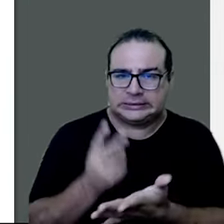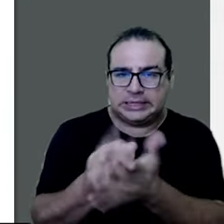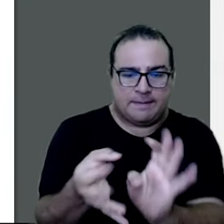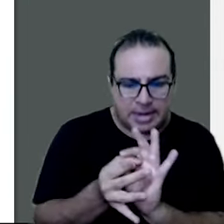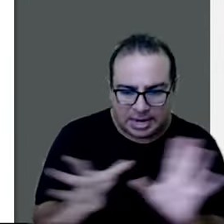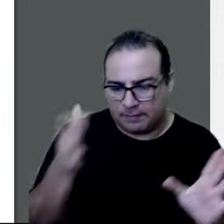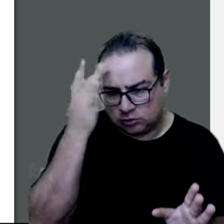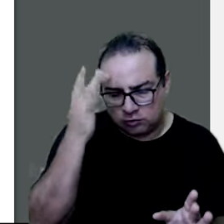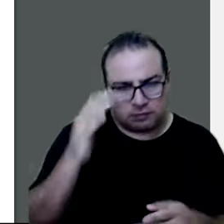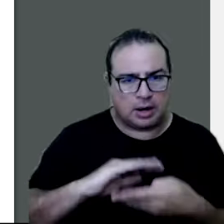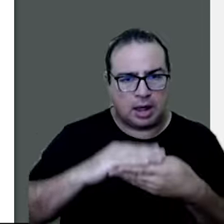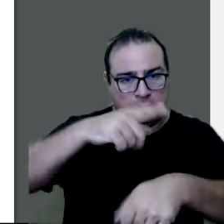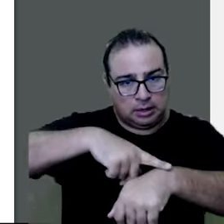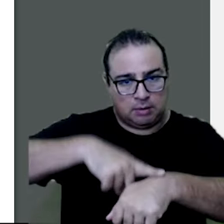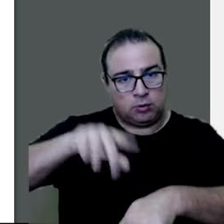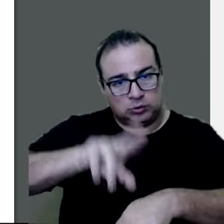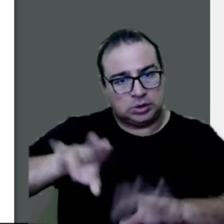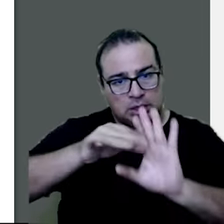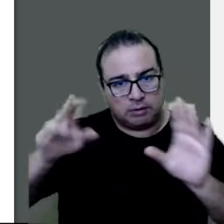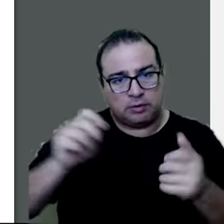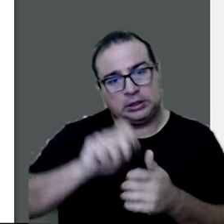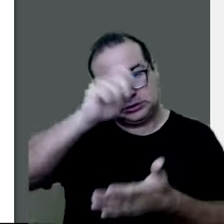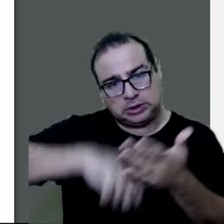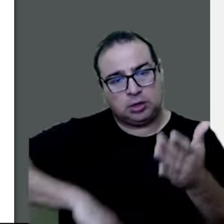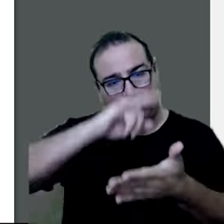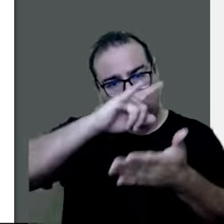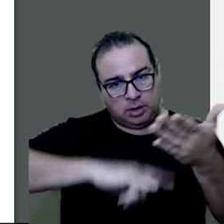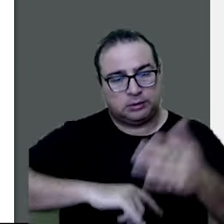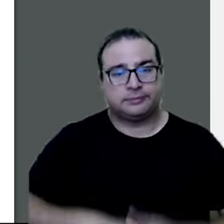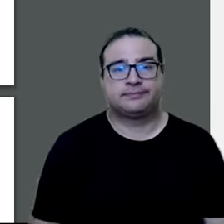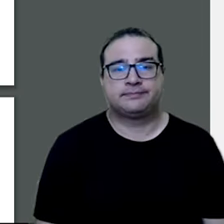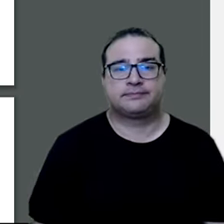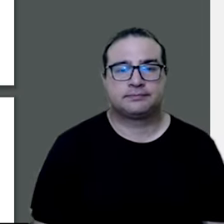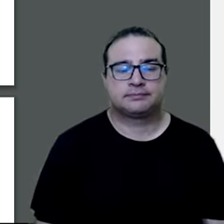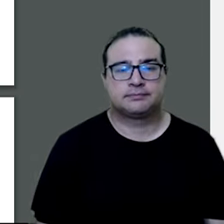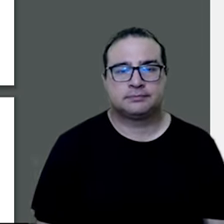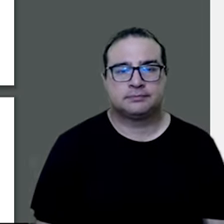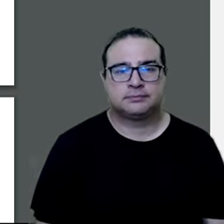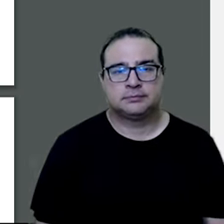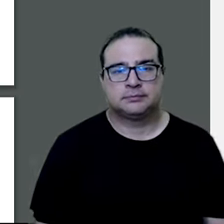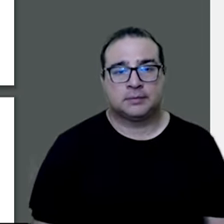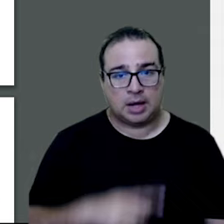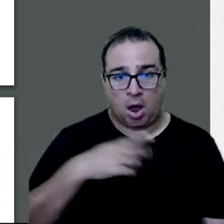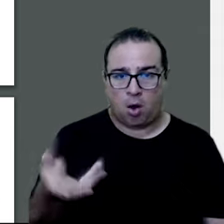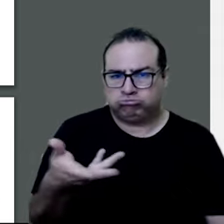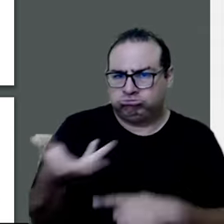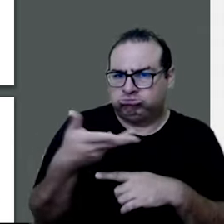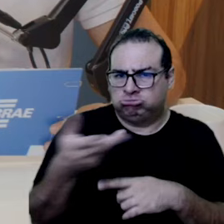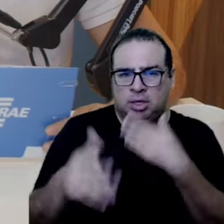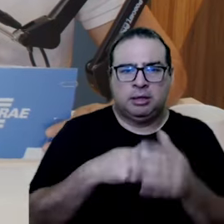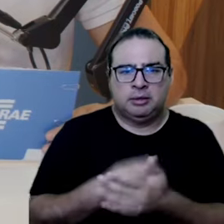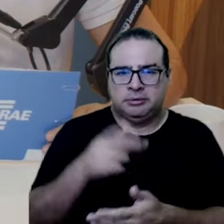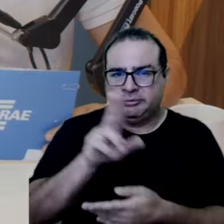sempre estar disponível no momento da utilização para assinar o documento tá eh nós estamos na era da agilidade